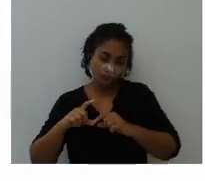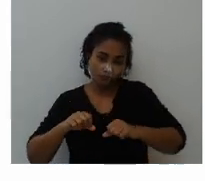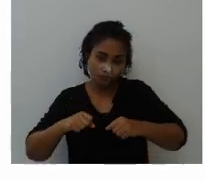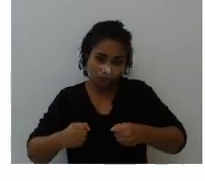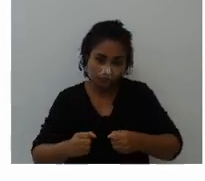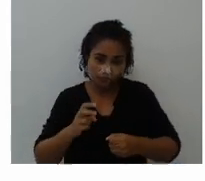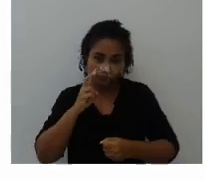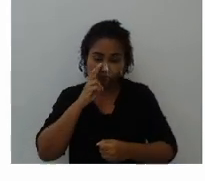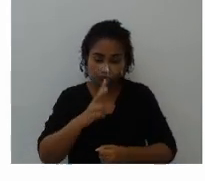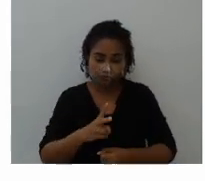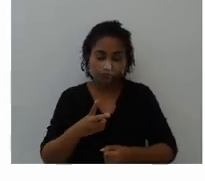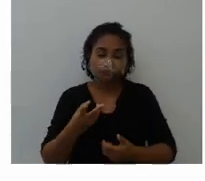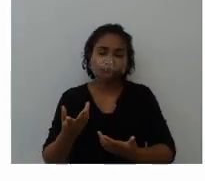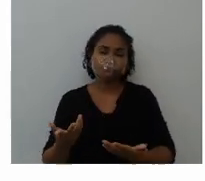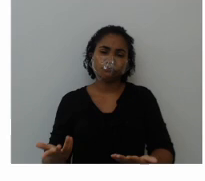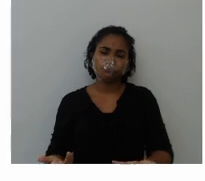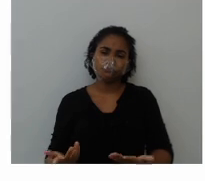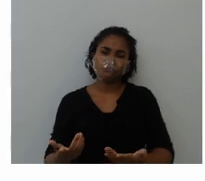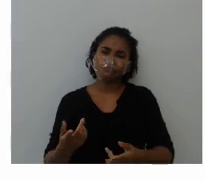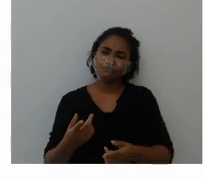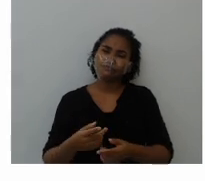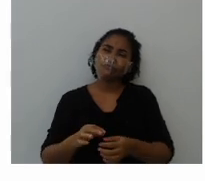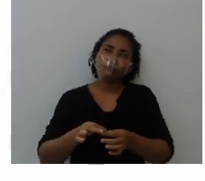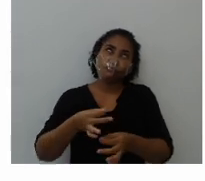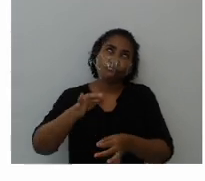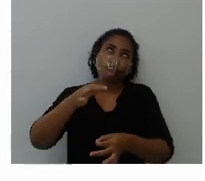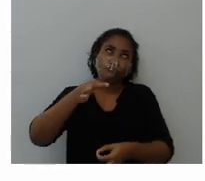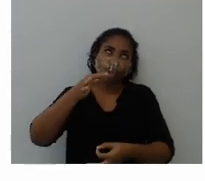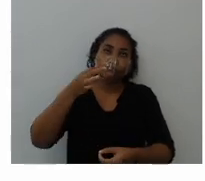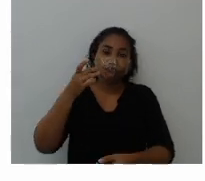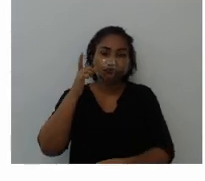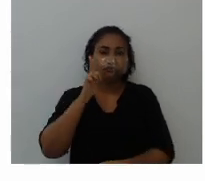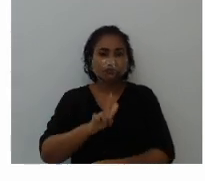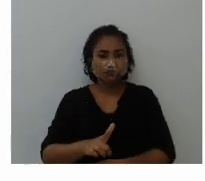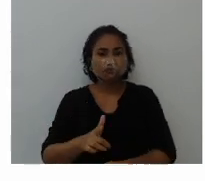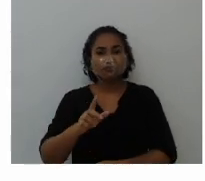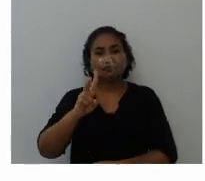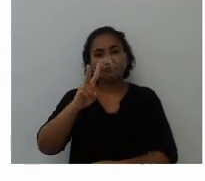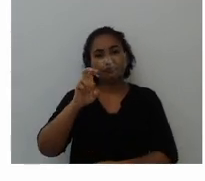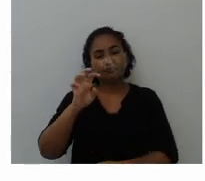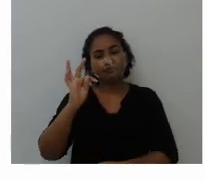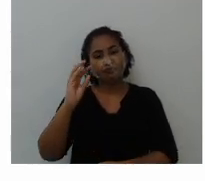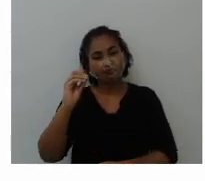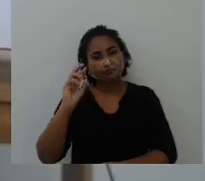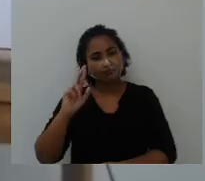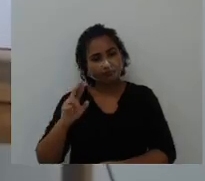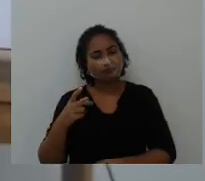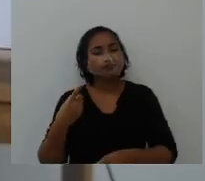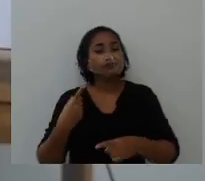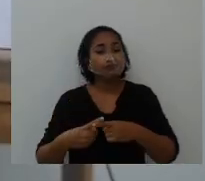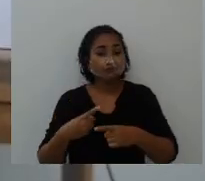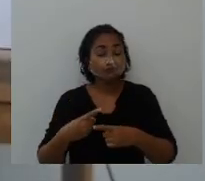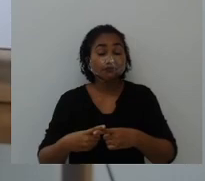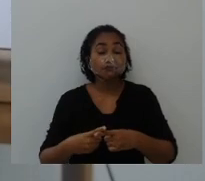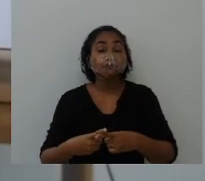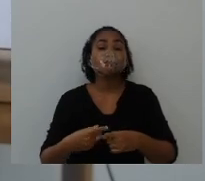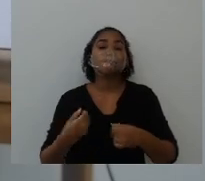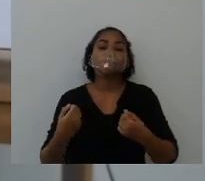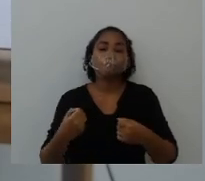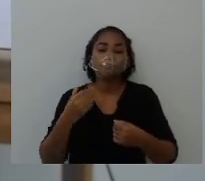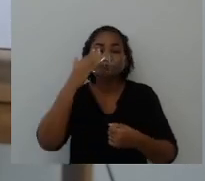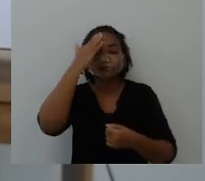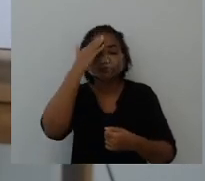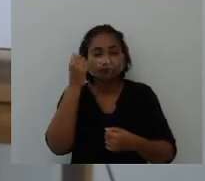de vetores, aí vocês, poxa, professor, o senhor fala tanto de vetores, tem que falar, gente. Se nós estamos falando de uma grandeza vetorial,